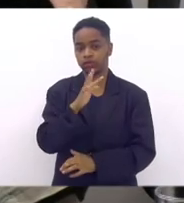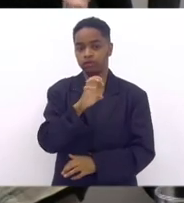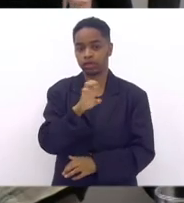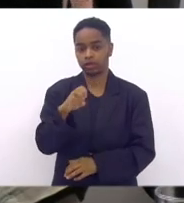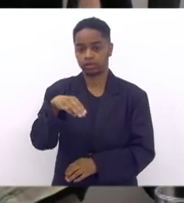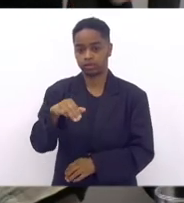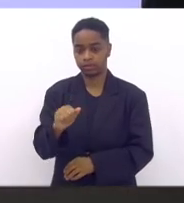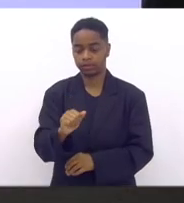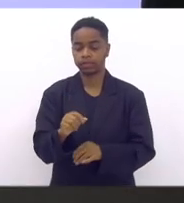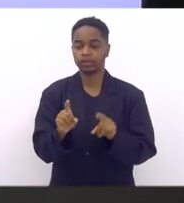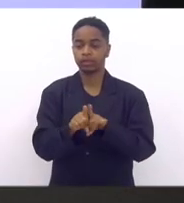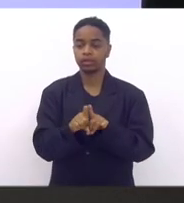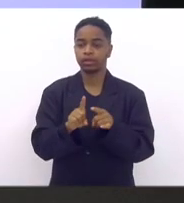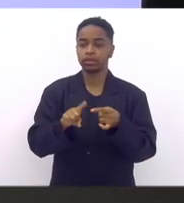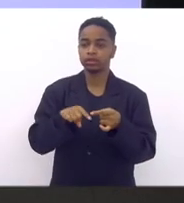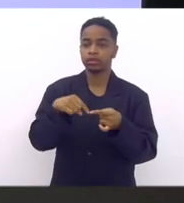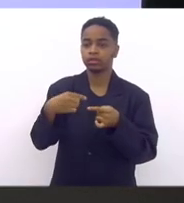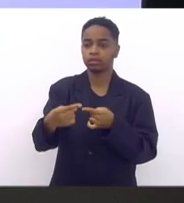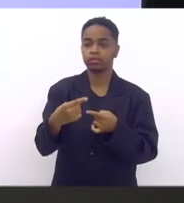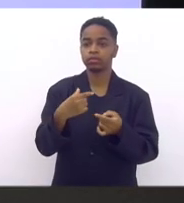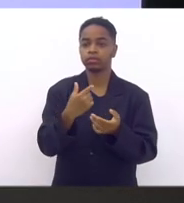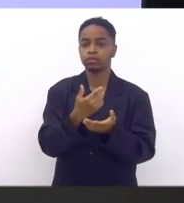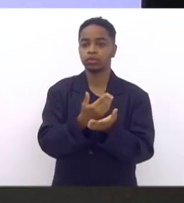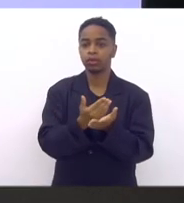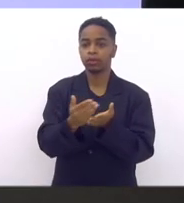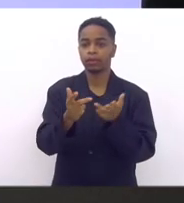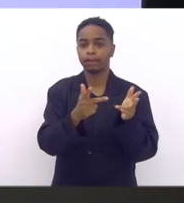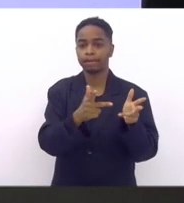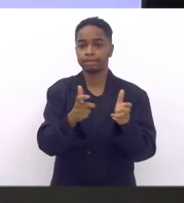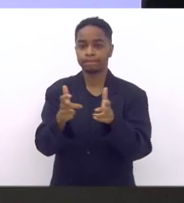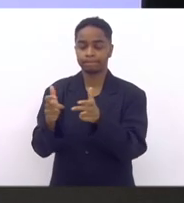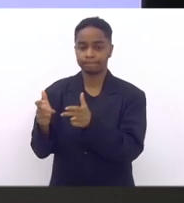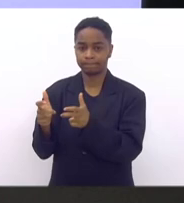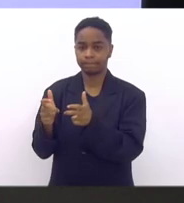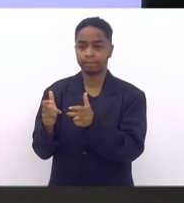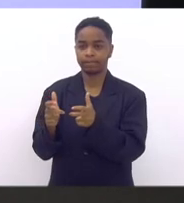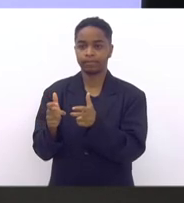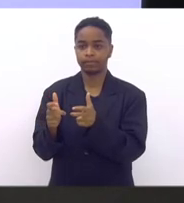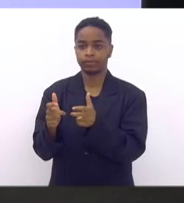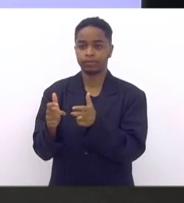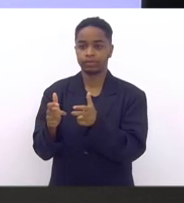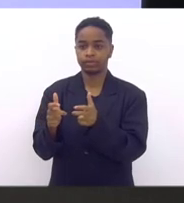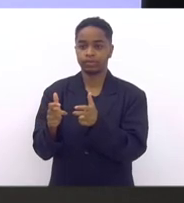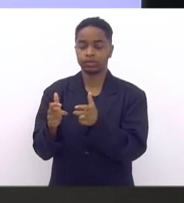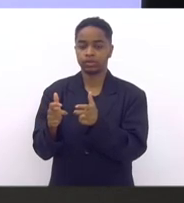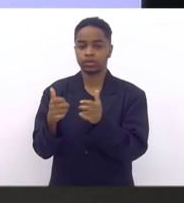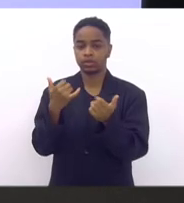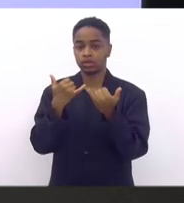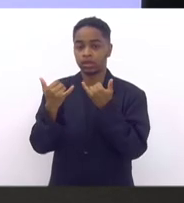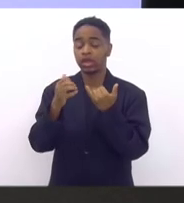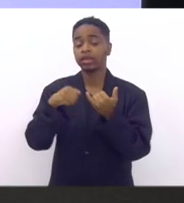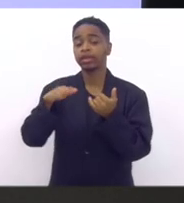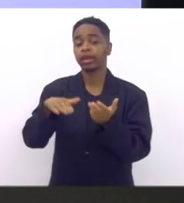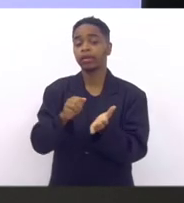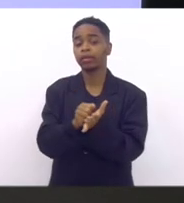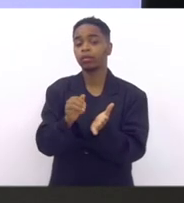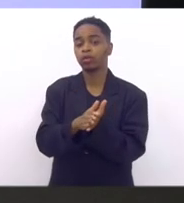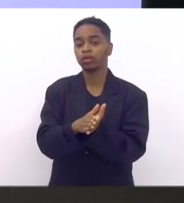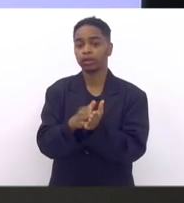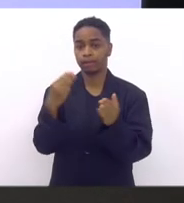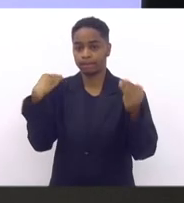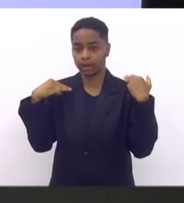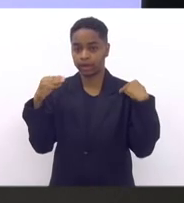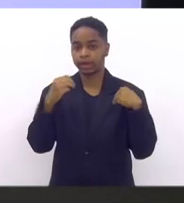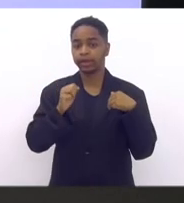favor mas aí você já começa a ter um cenário nessa nessa notícia quem aplica a multa a Marinha quem